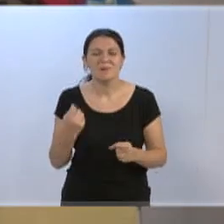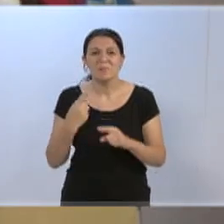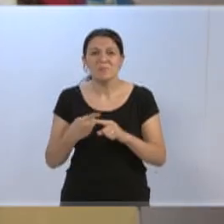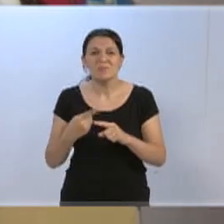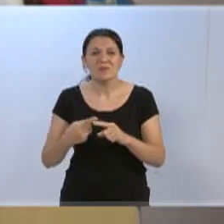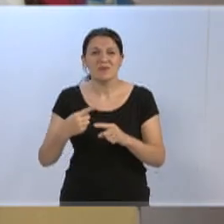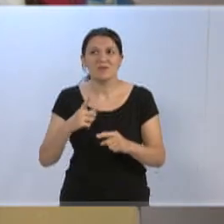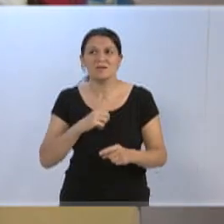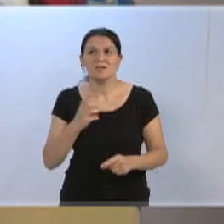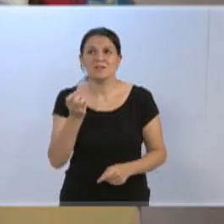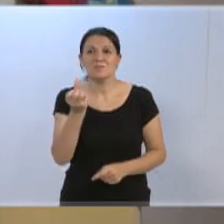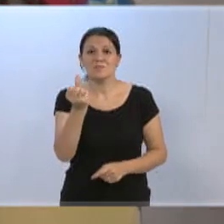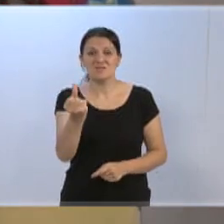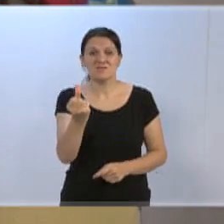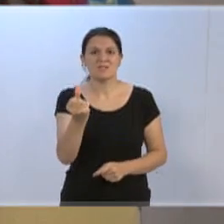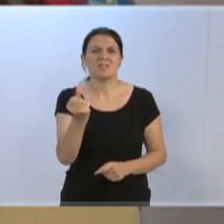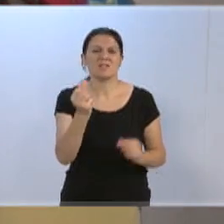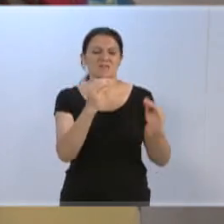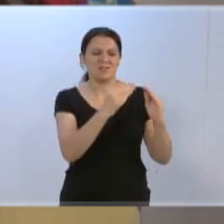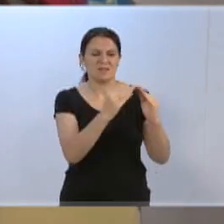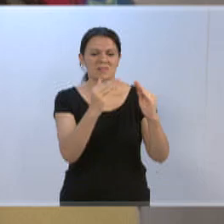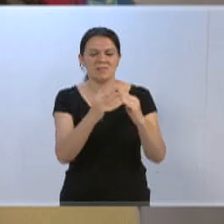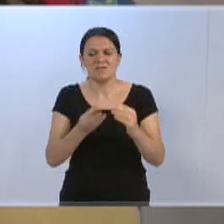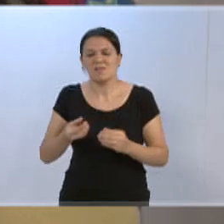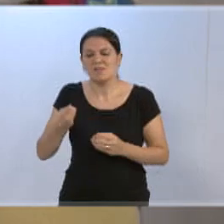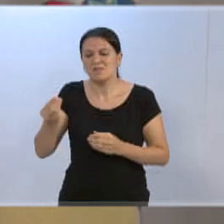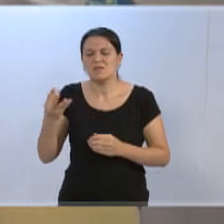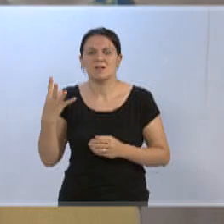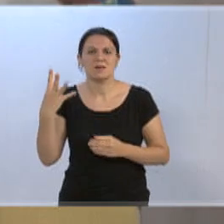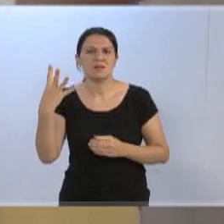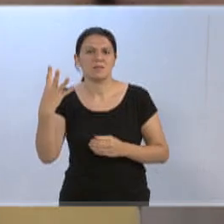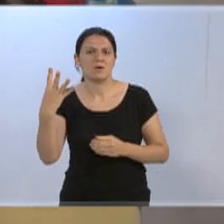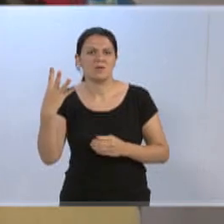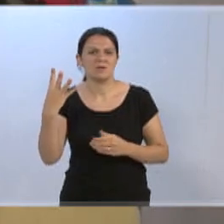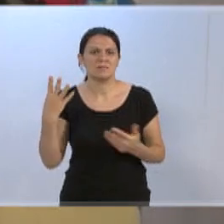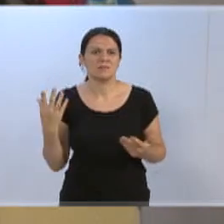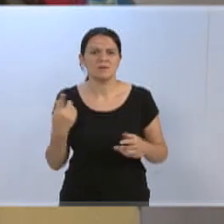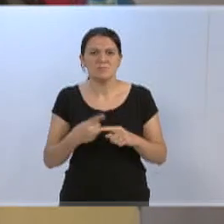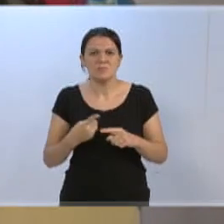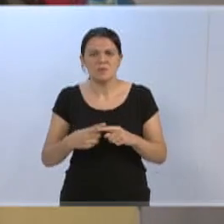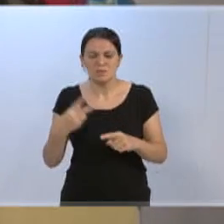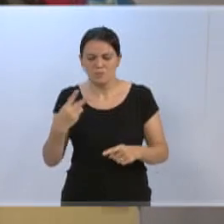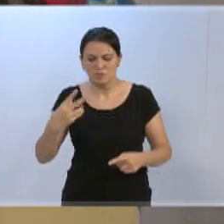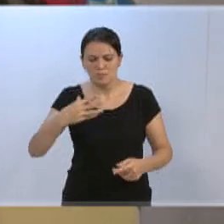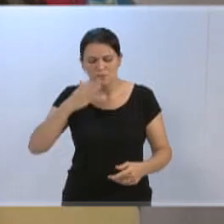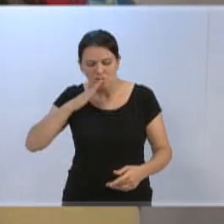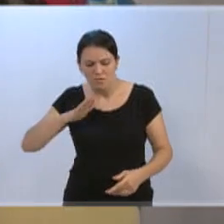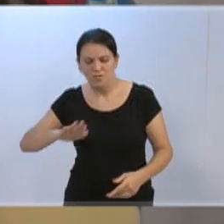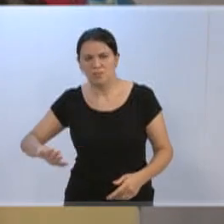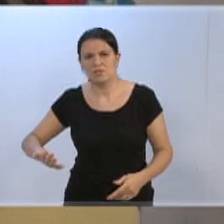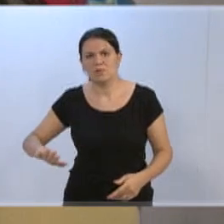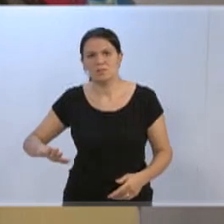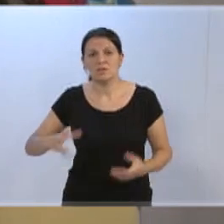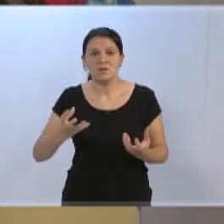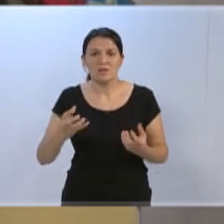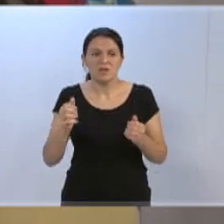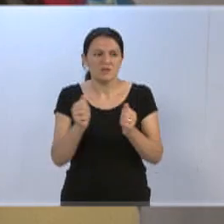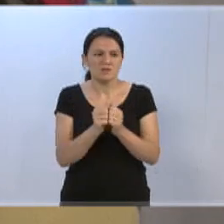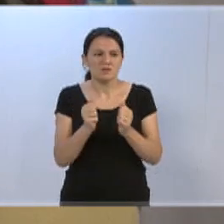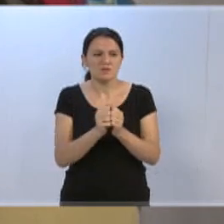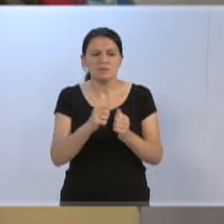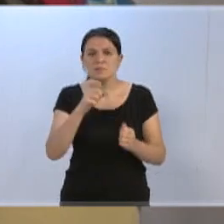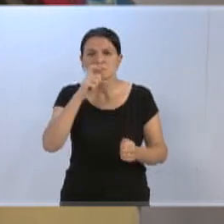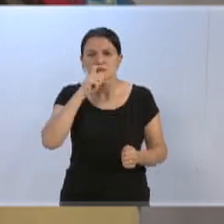6 imóveis, eu dei 4 e não fiz nenhuma observação, porque os 2 pequenos, a Maria e o Júnior, querem ficar com o pai, não é com a mãe e com o